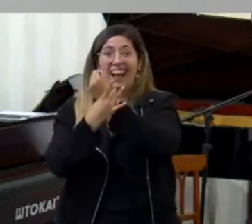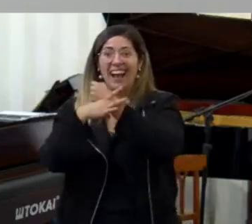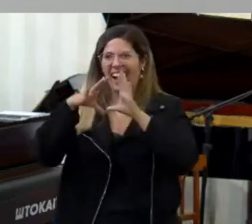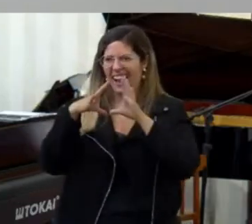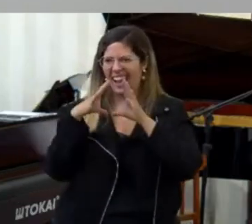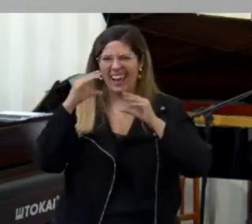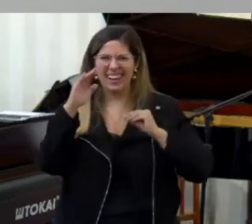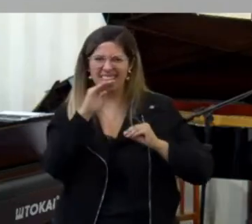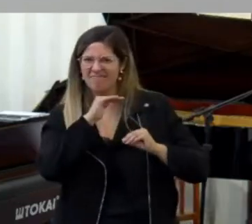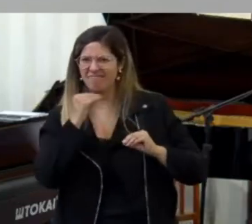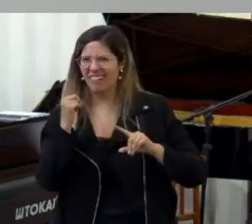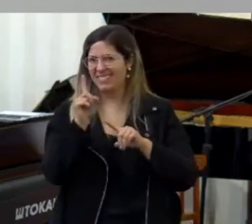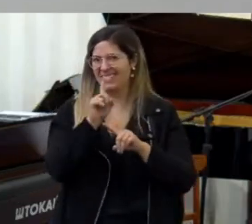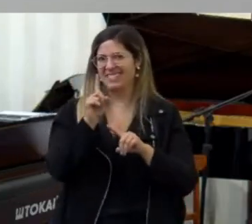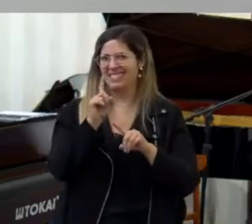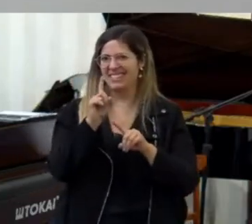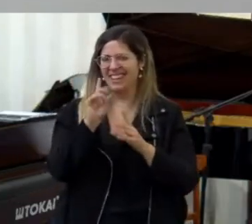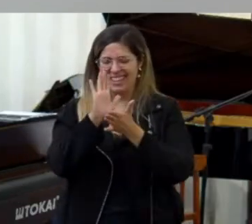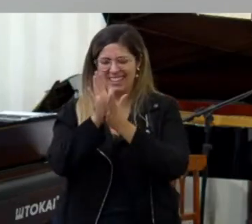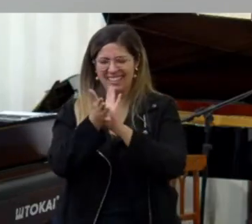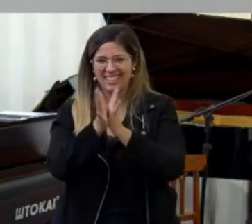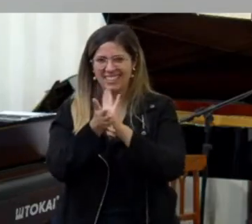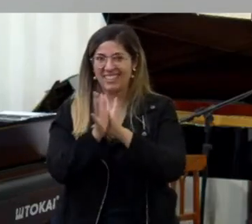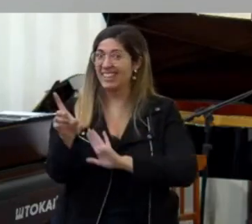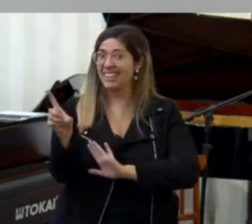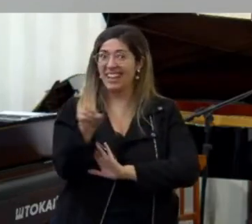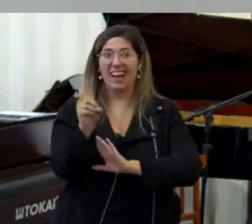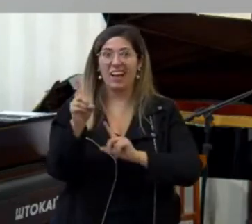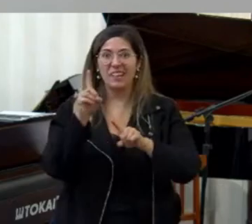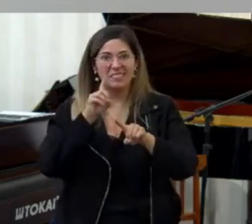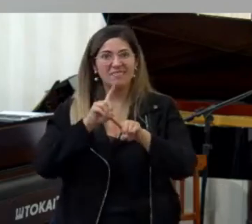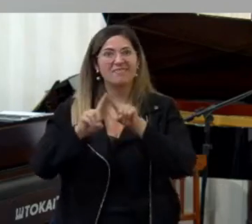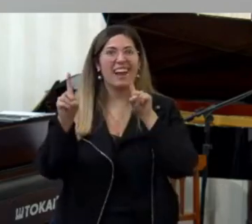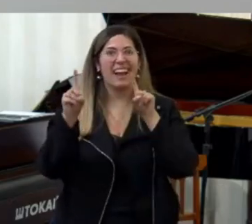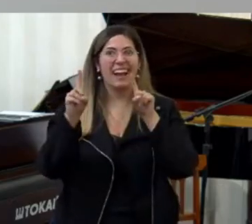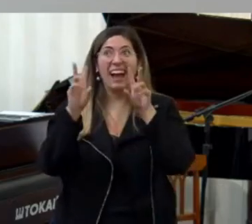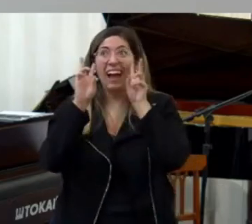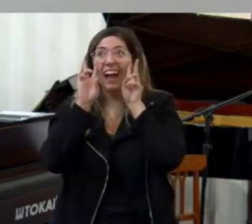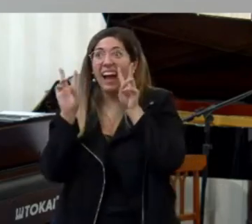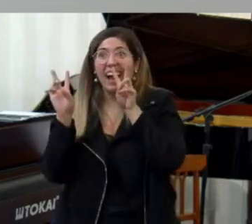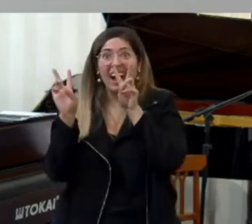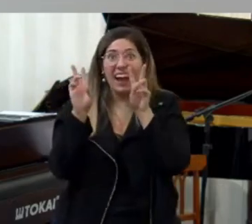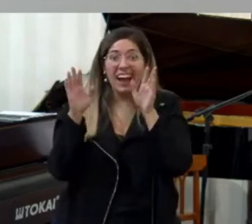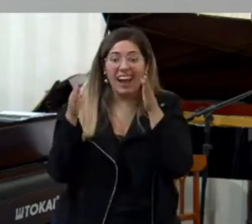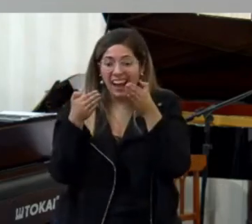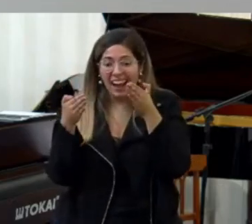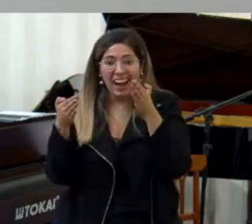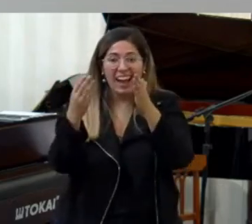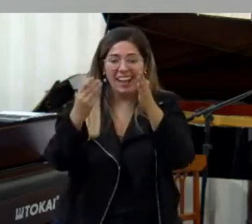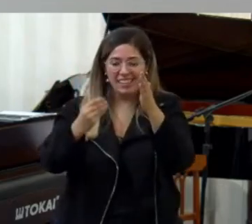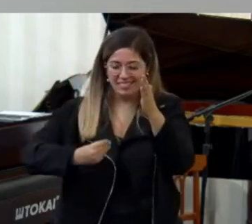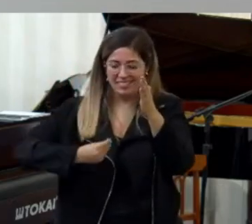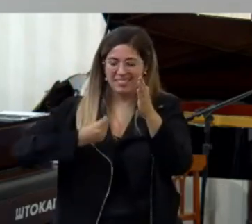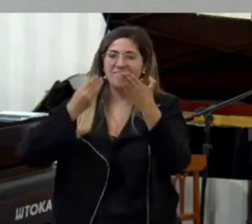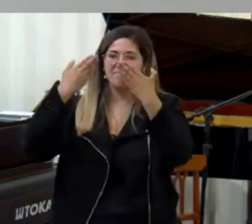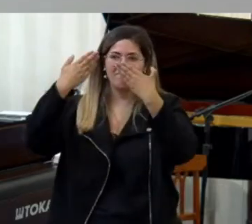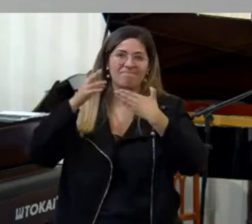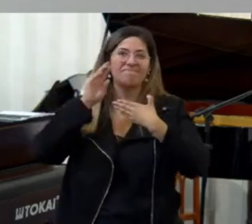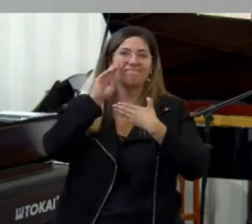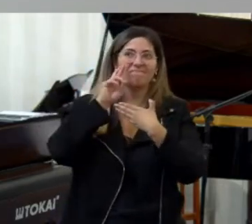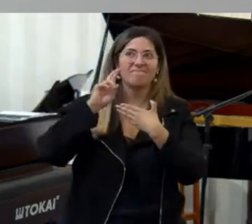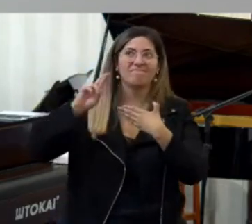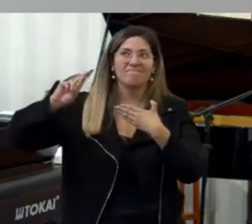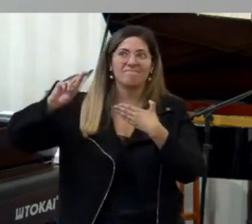alma na morte, nem permitirás que o teu santo veja corrupção. Tu me farás ver os caminhos da vida, na tua presença